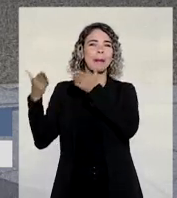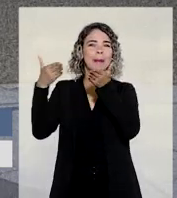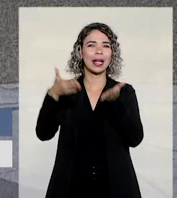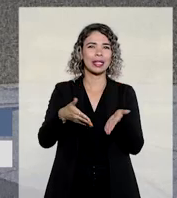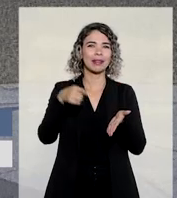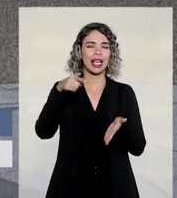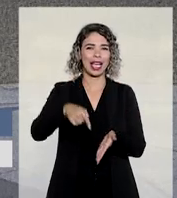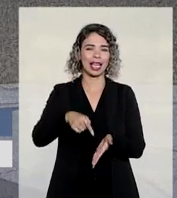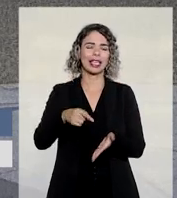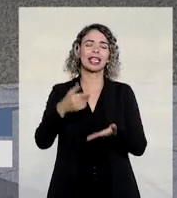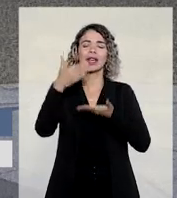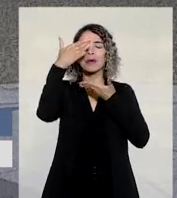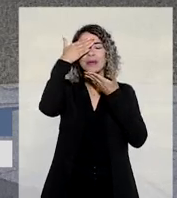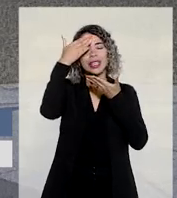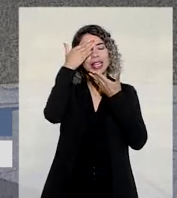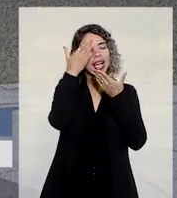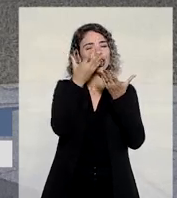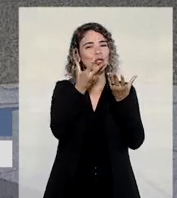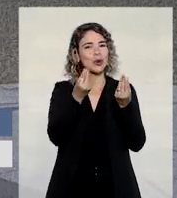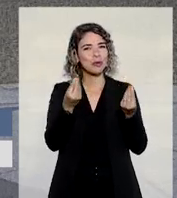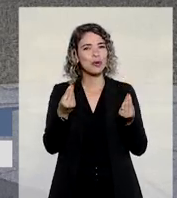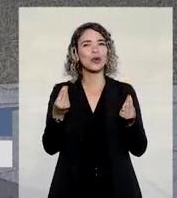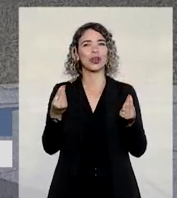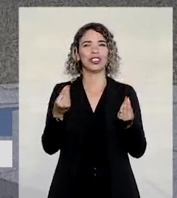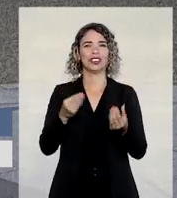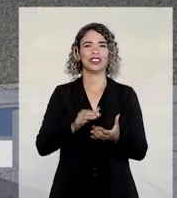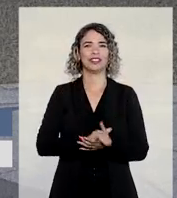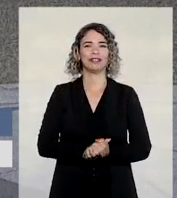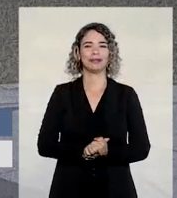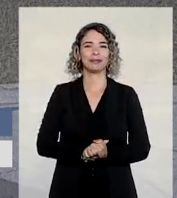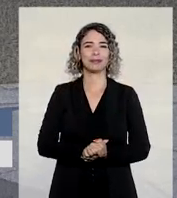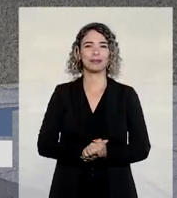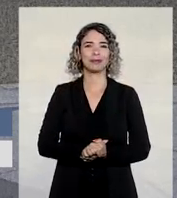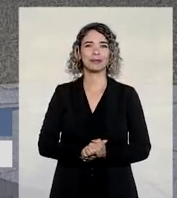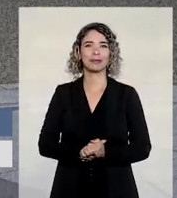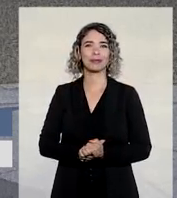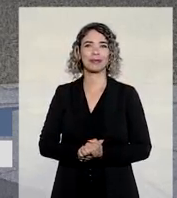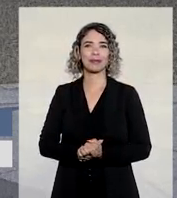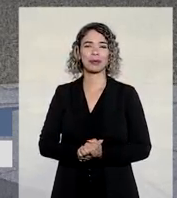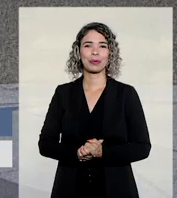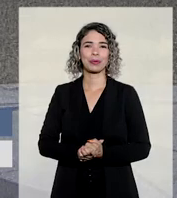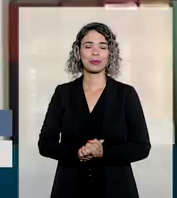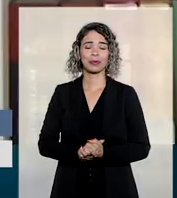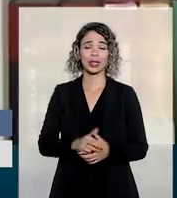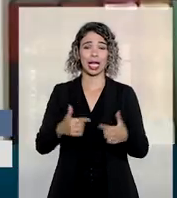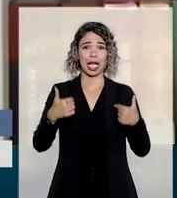agradeço demais a participação no Entender Direito. Professor, muitíssimo obrigada pela aula.